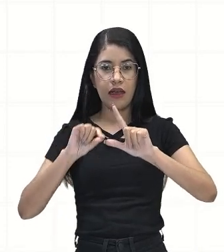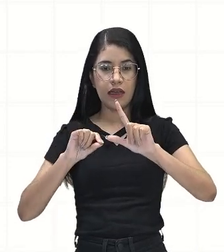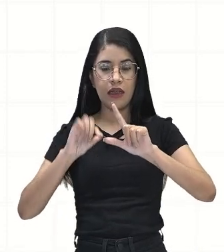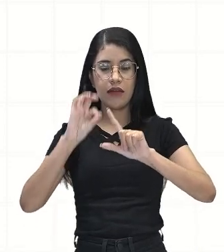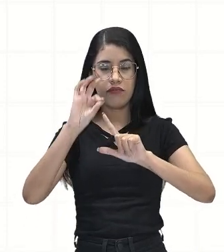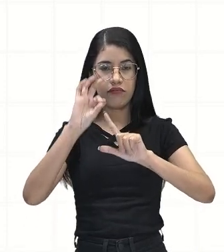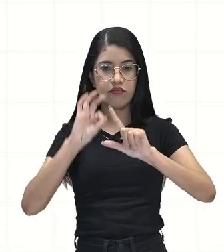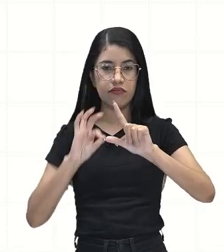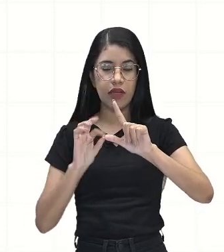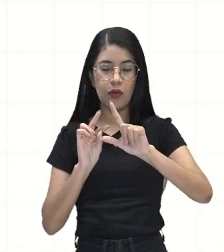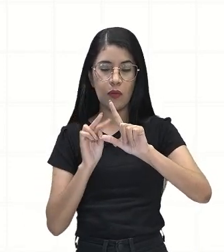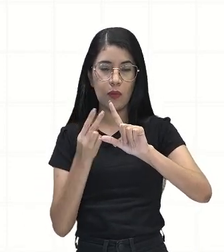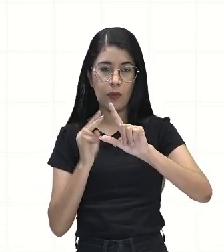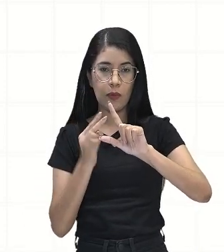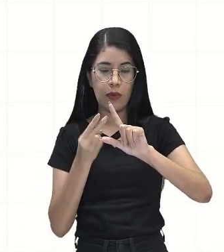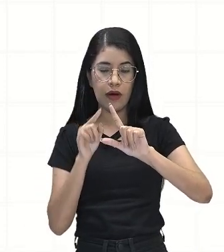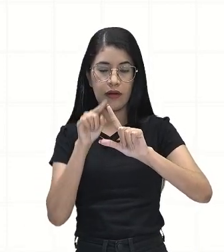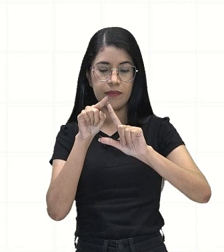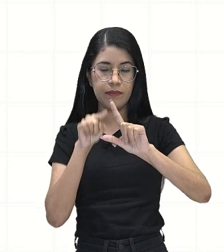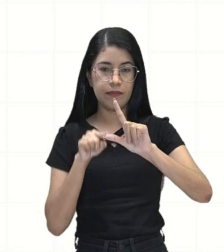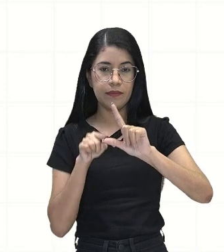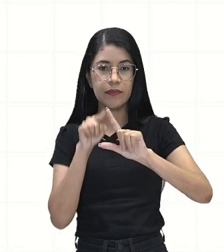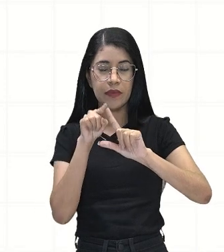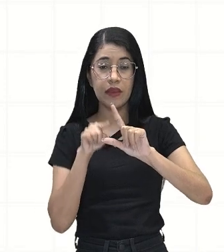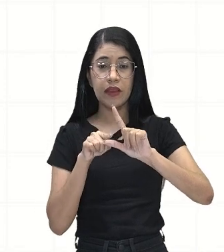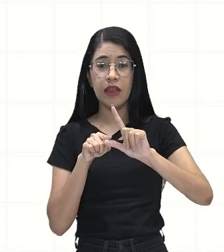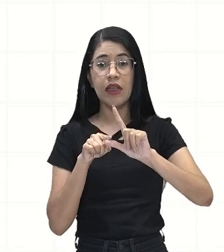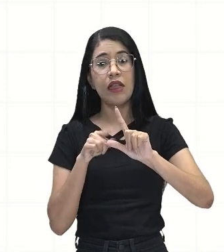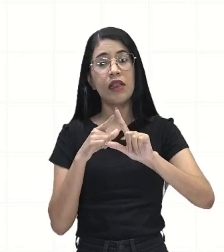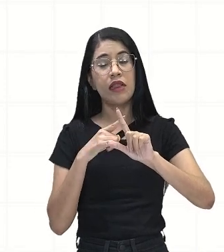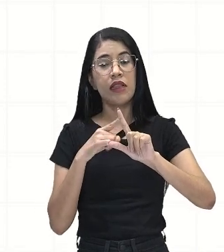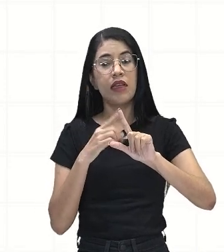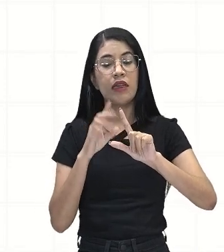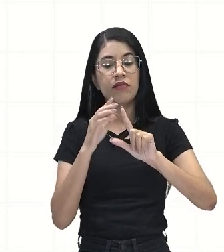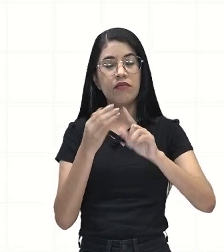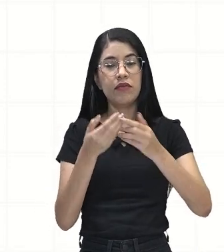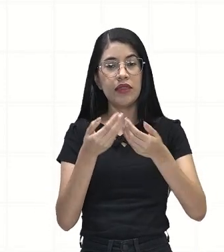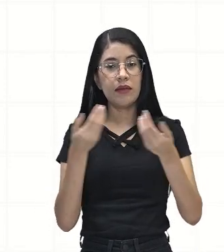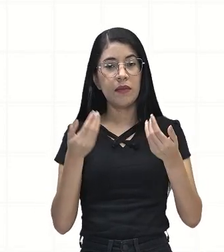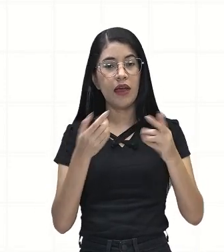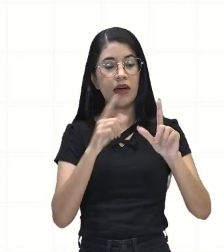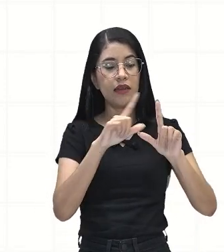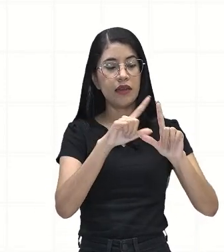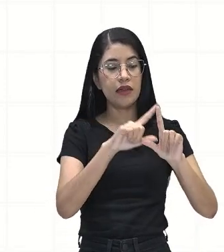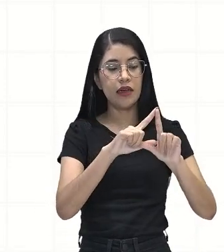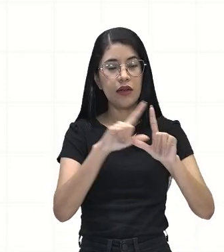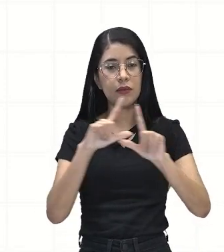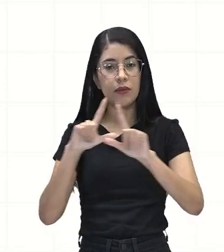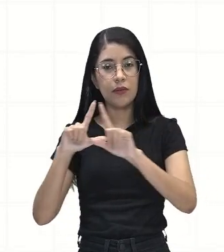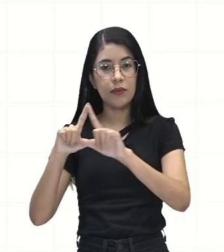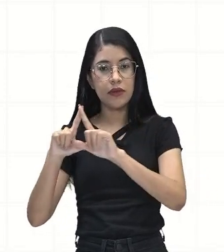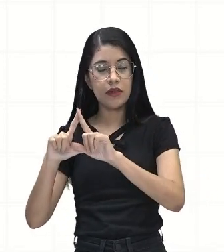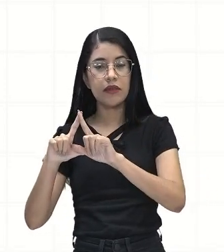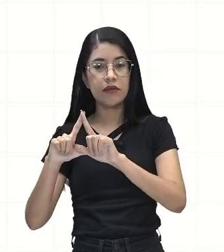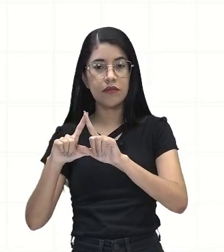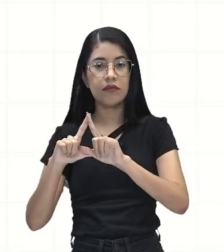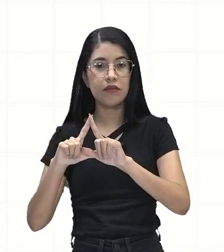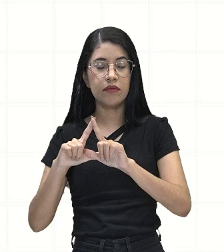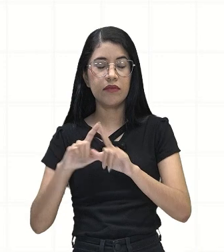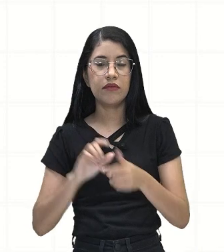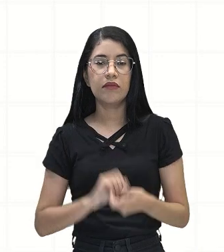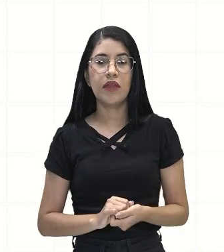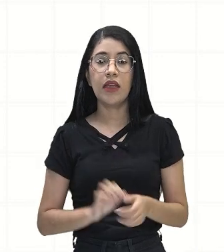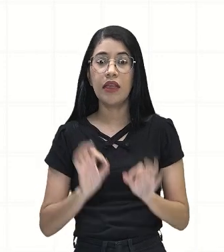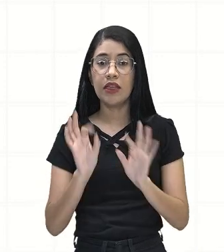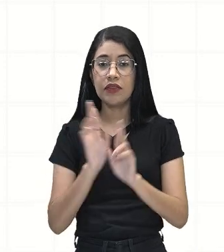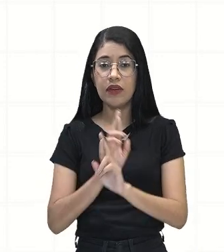essa altura, tudo bem? Eu vou ter dois triângulos e a partir deles nós vamos estabelecer algumas